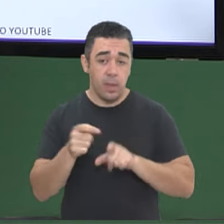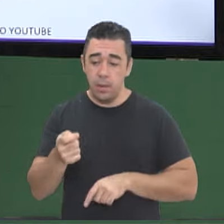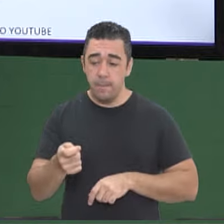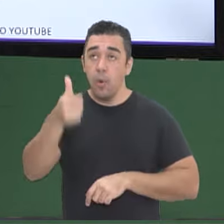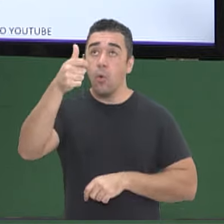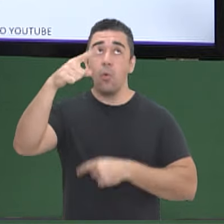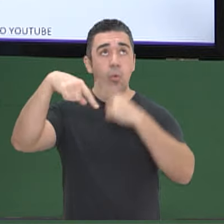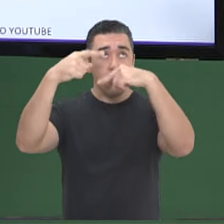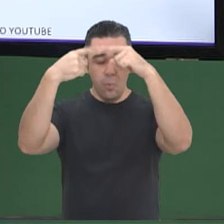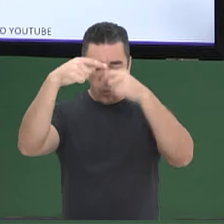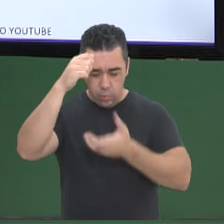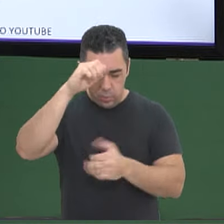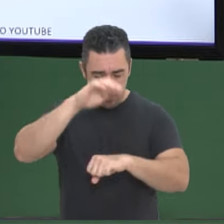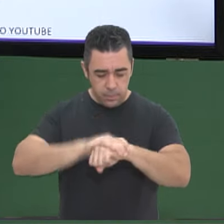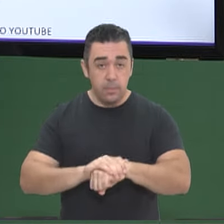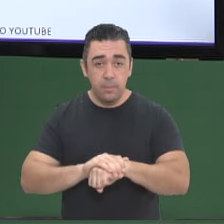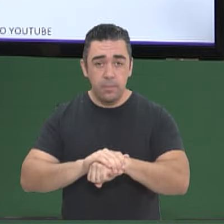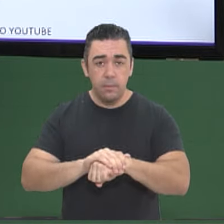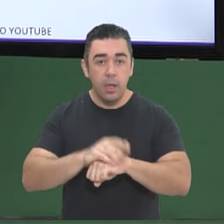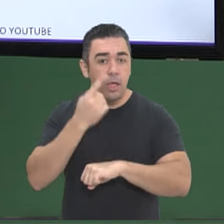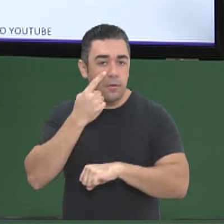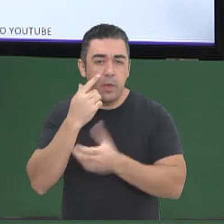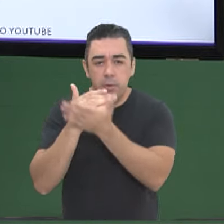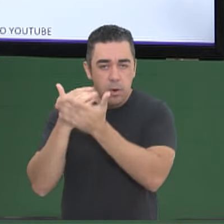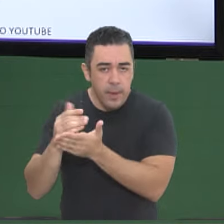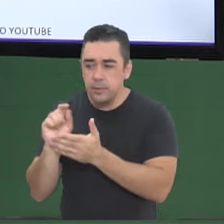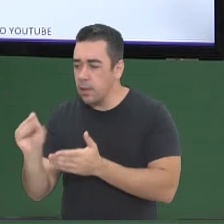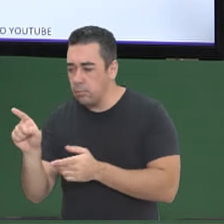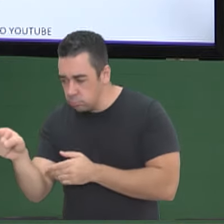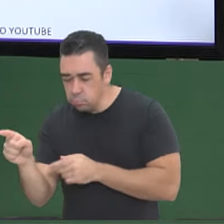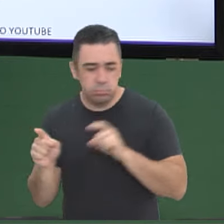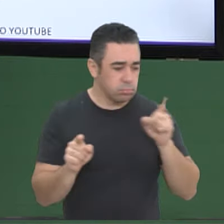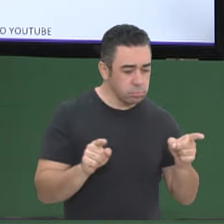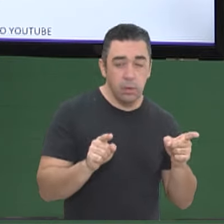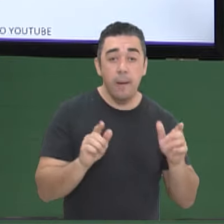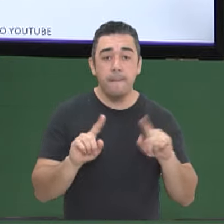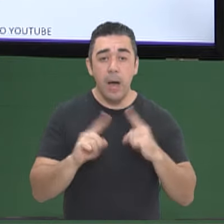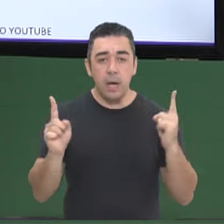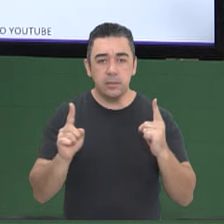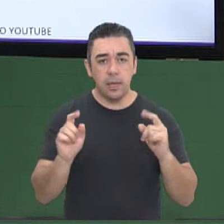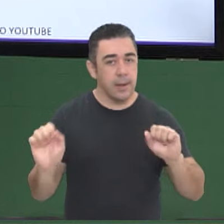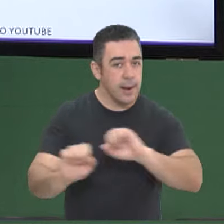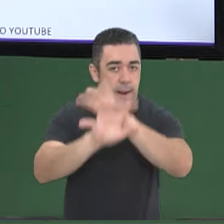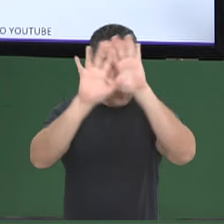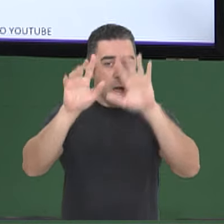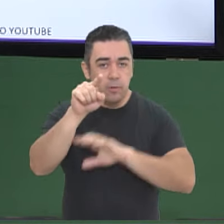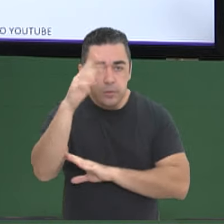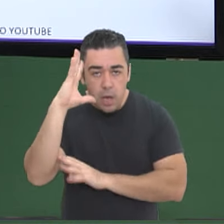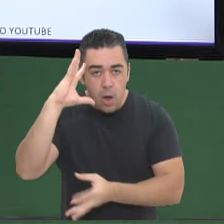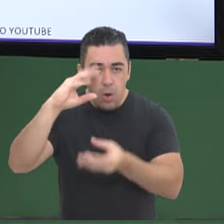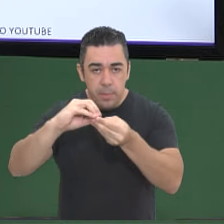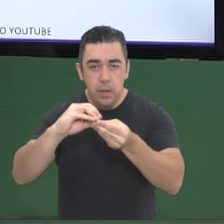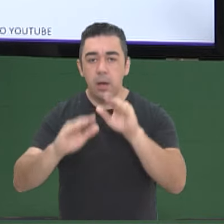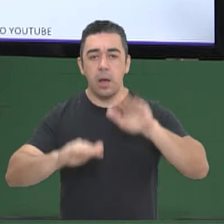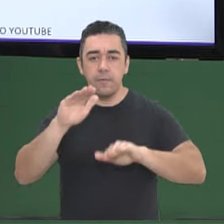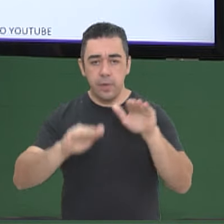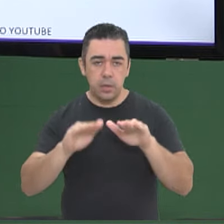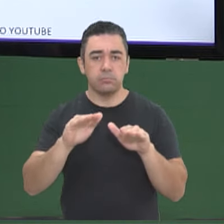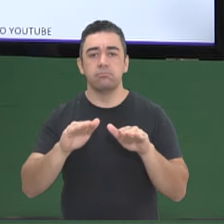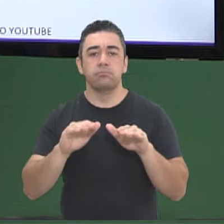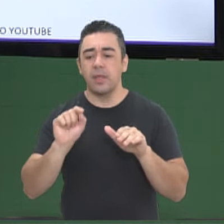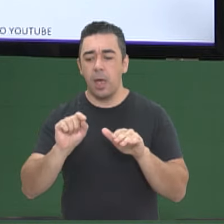cara ou coroa, quem escolheu começa e por aí afora. Mas assim, que fique claro para vocês que mesmo que seja